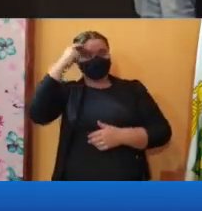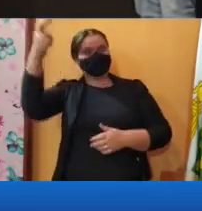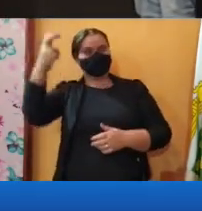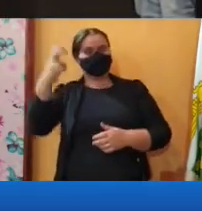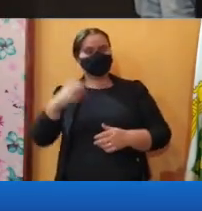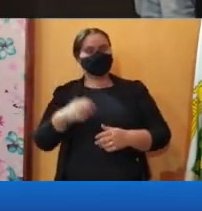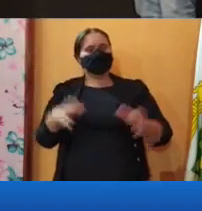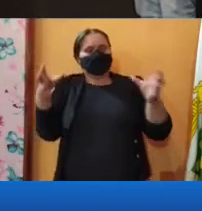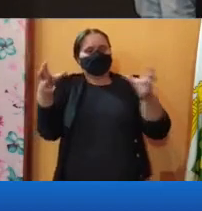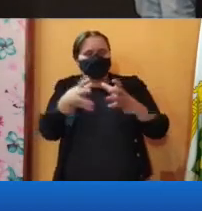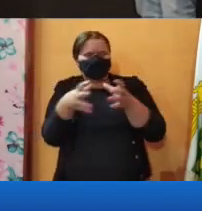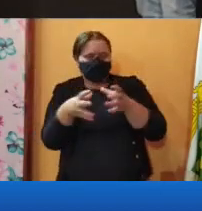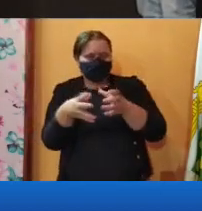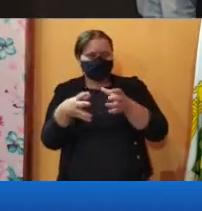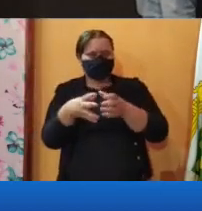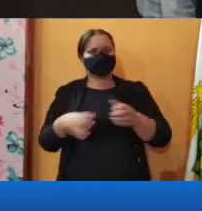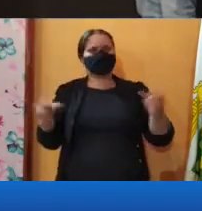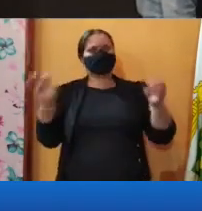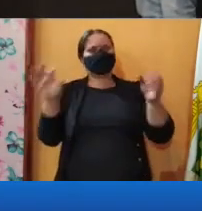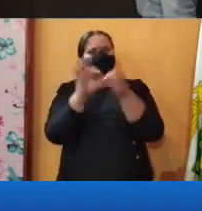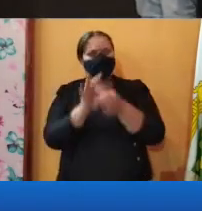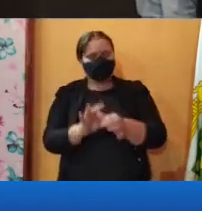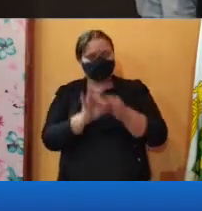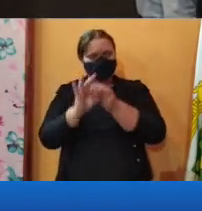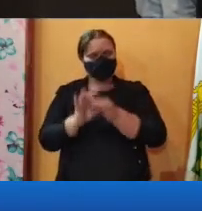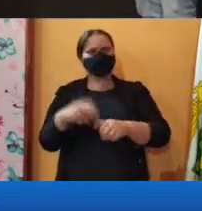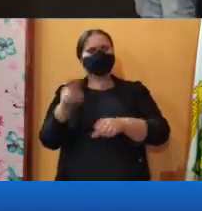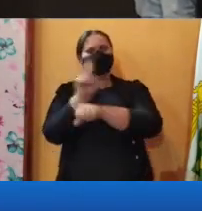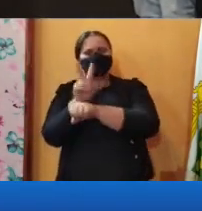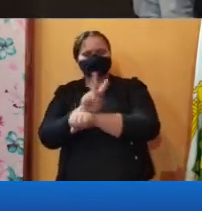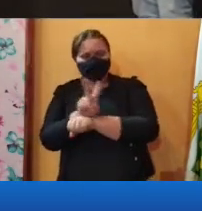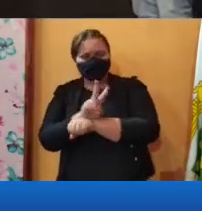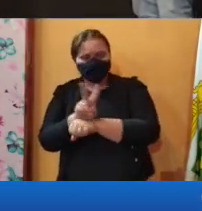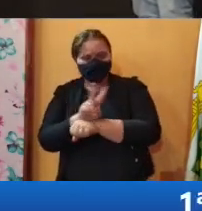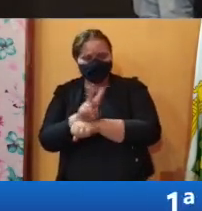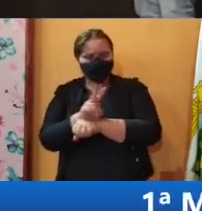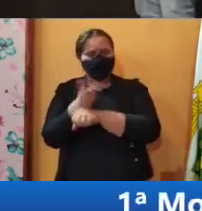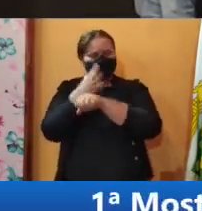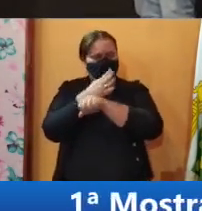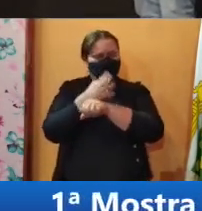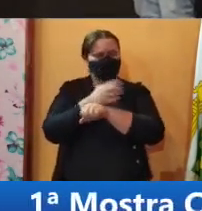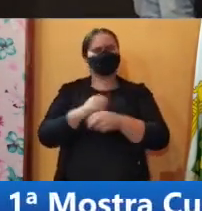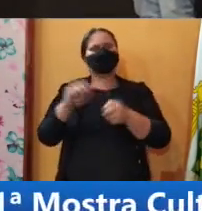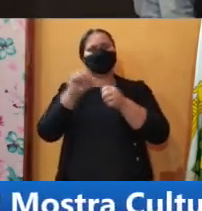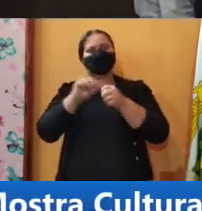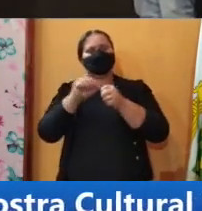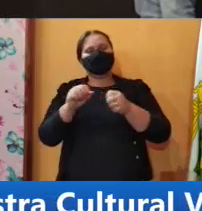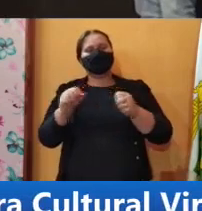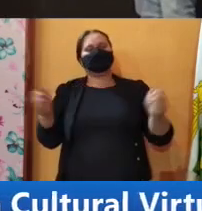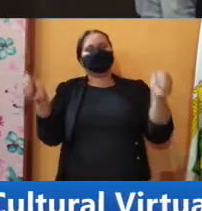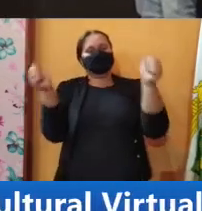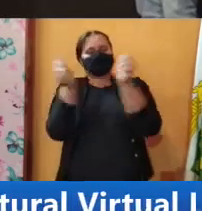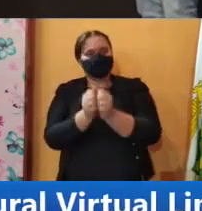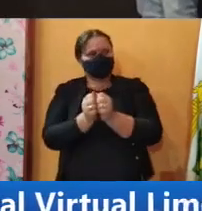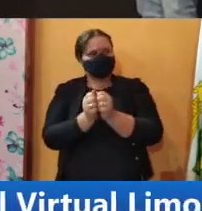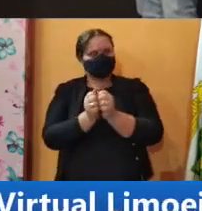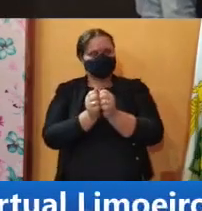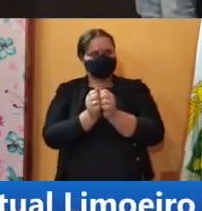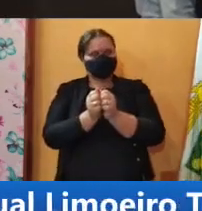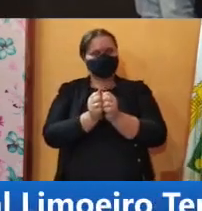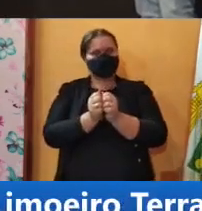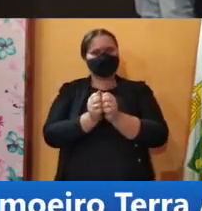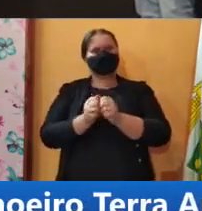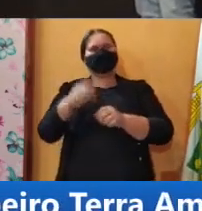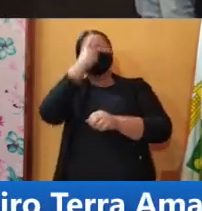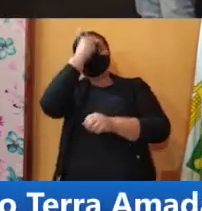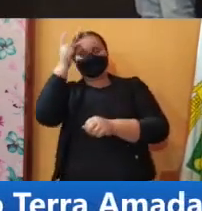toda a sua equipe, o Wilker precisava gravar também o dele, Olhares de Limoeiro, e aí acabou que ele foi gravar o de tanta